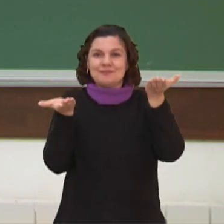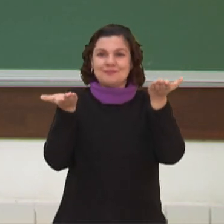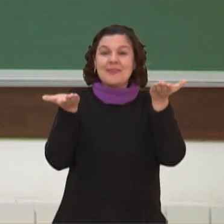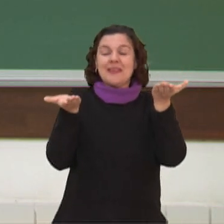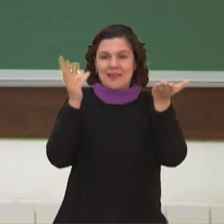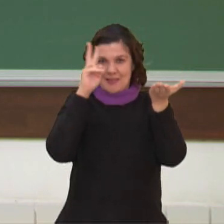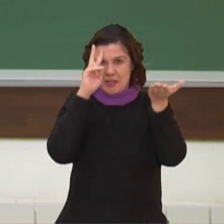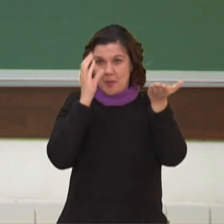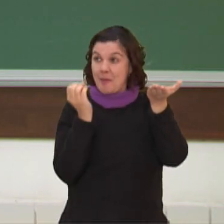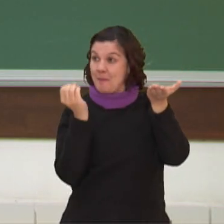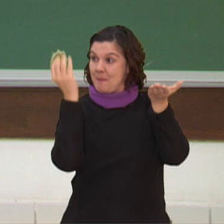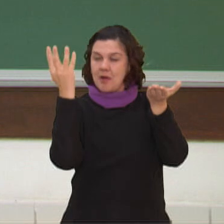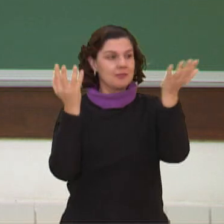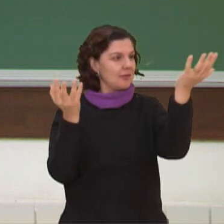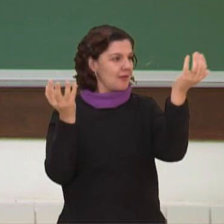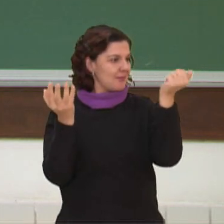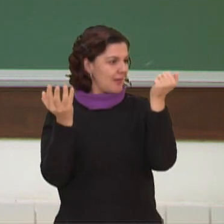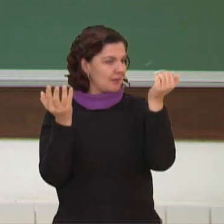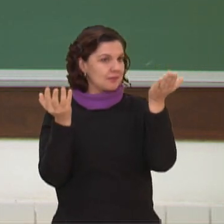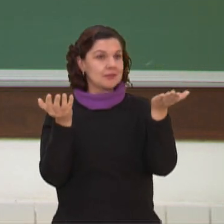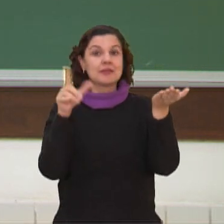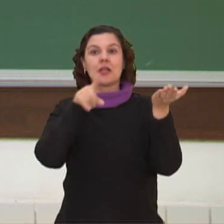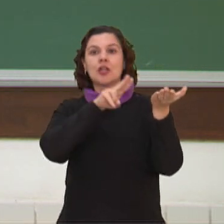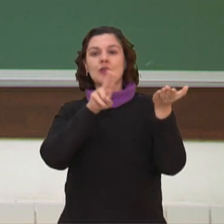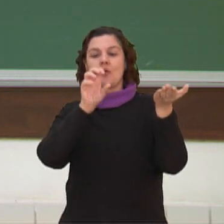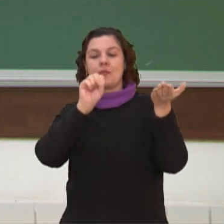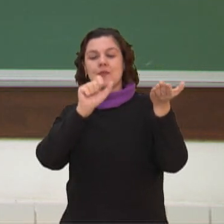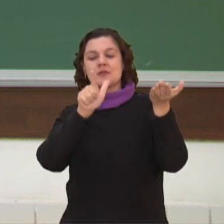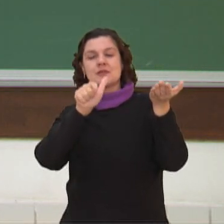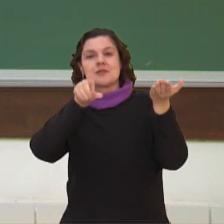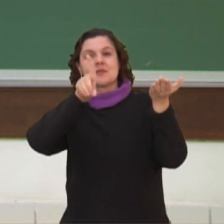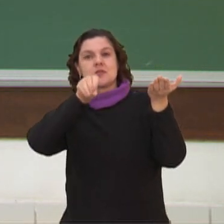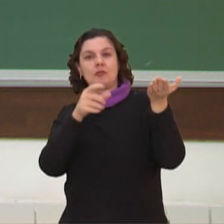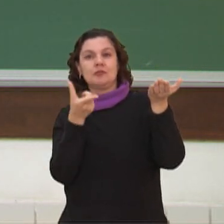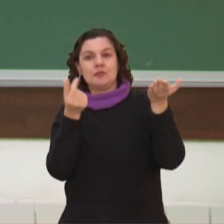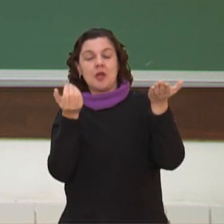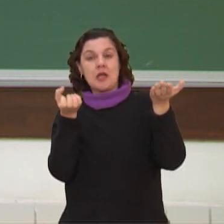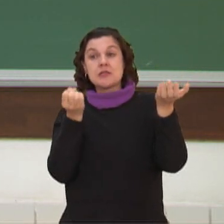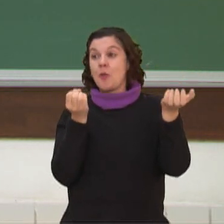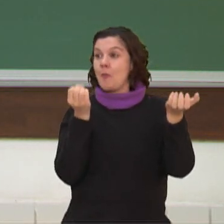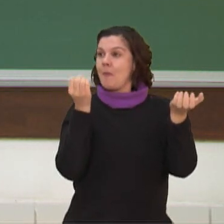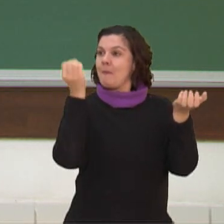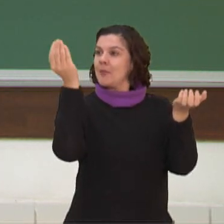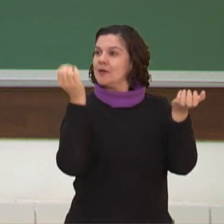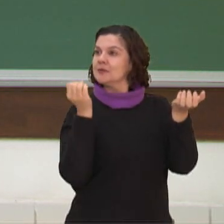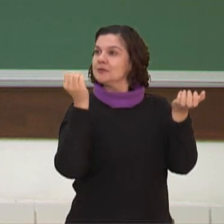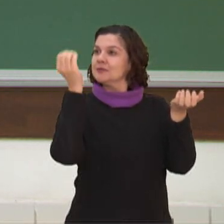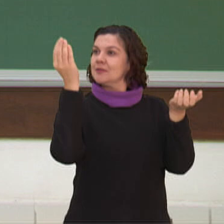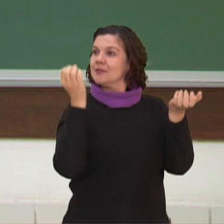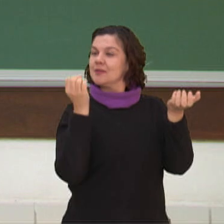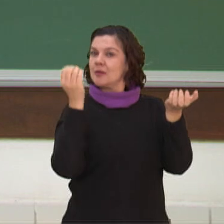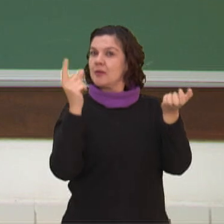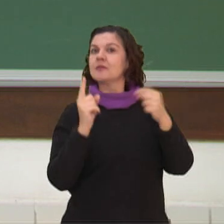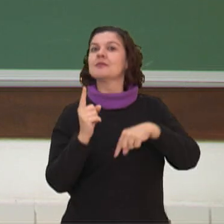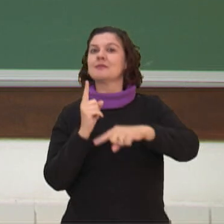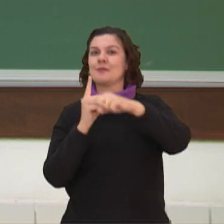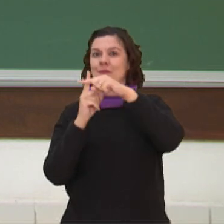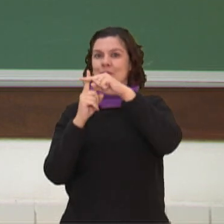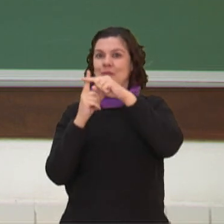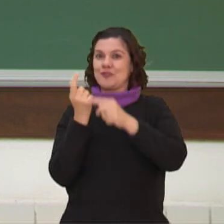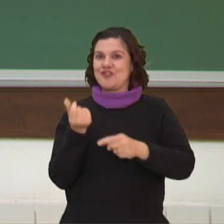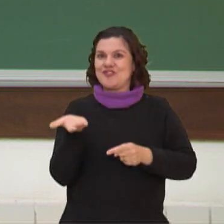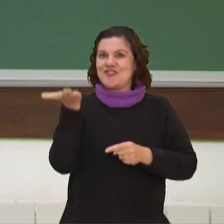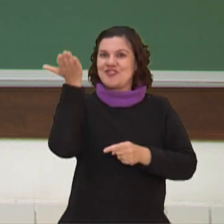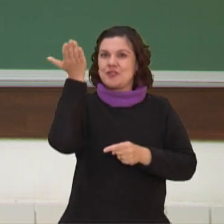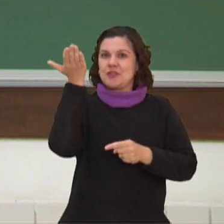balança comercial? Gera um saldo. Se eu exportar mais, eu terei um saldo